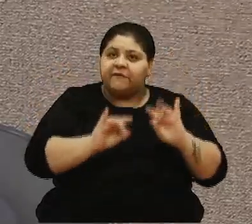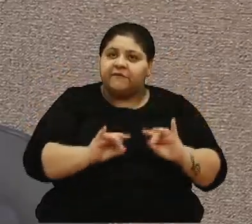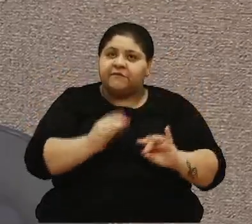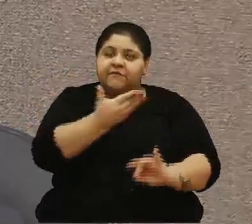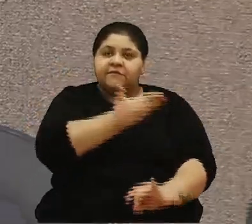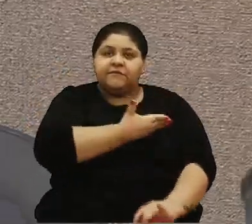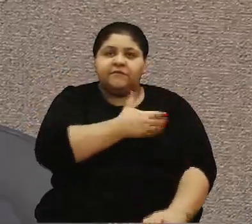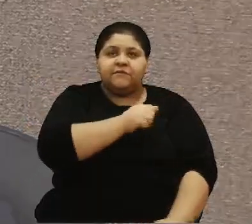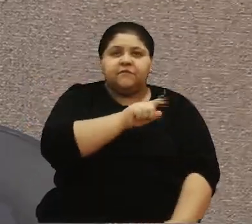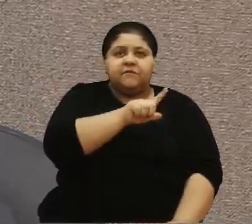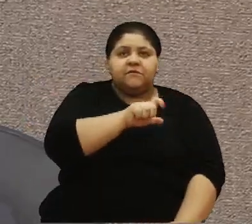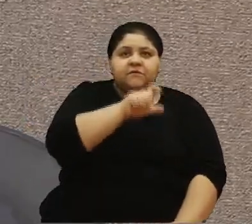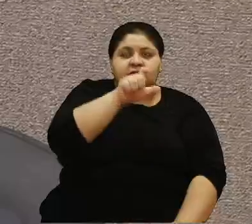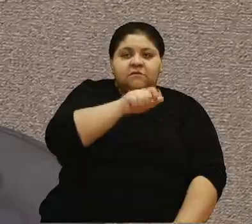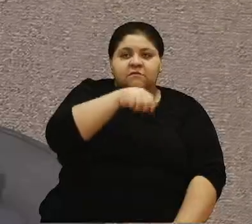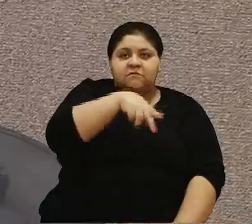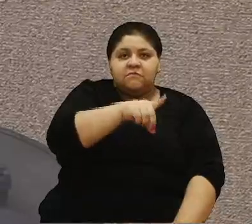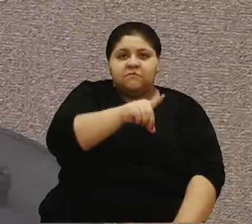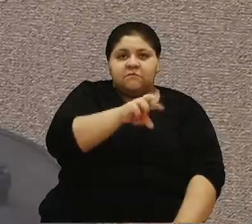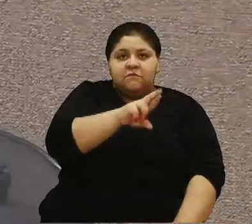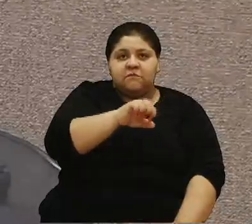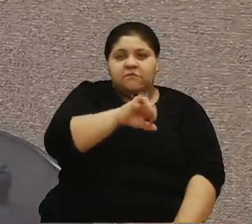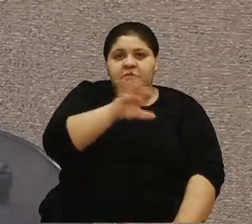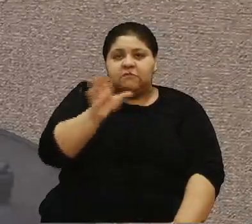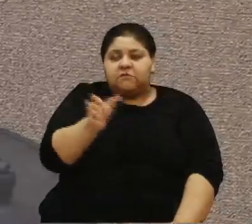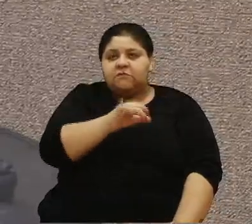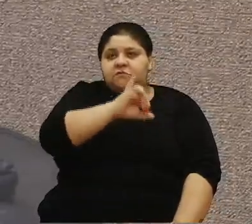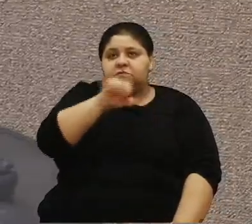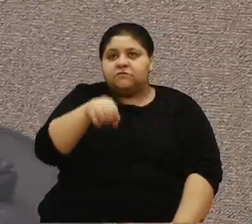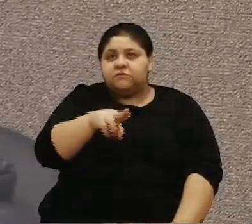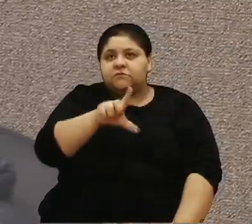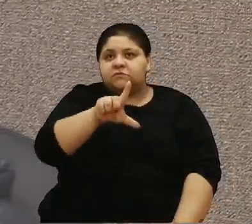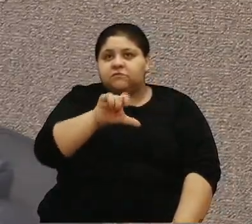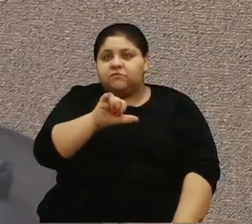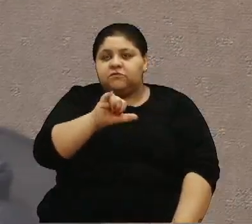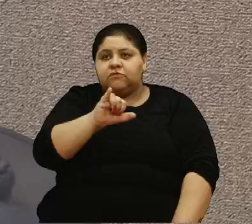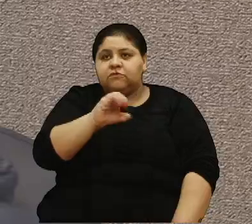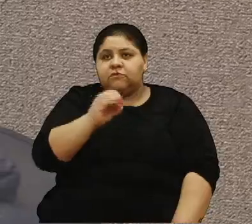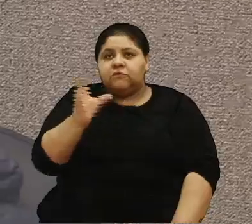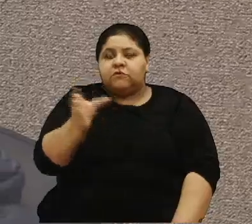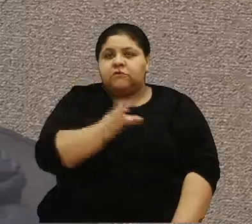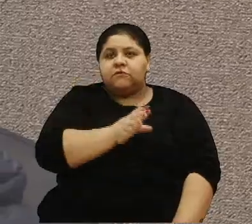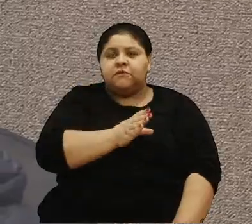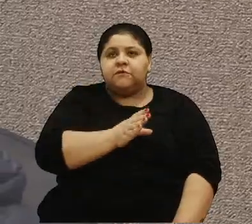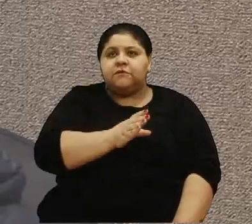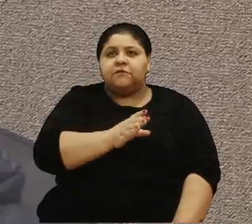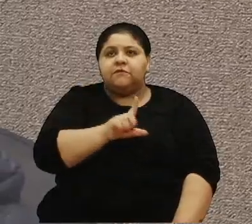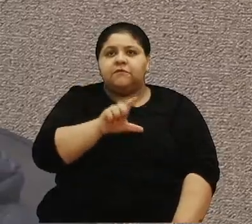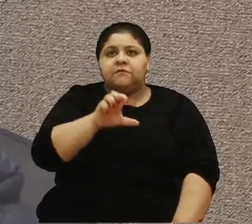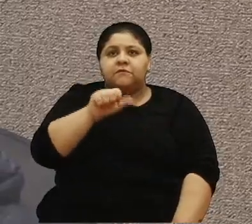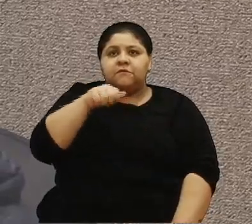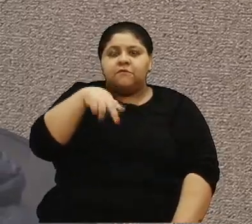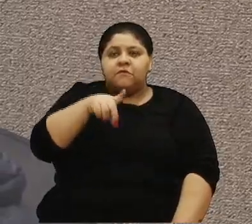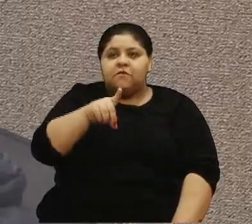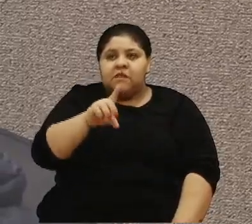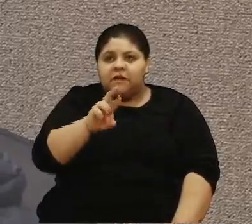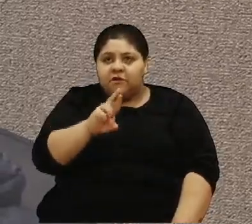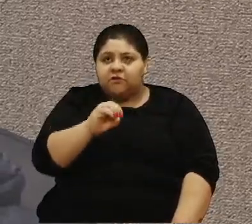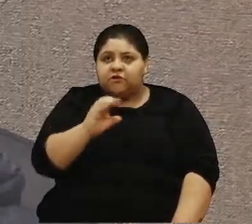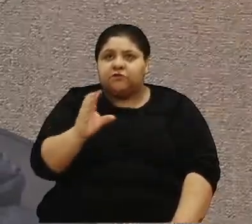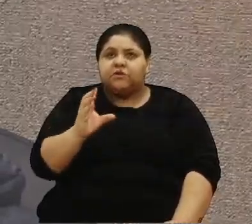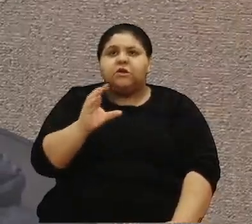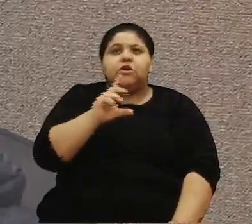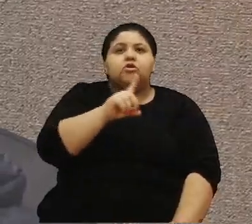amigos Alexandre Leite de Luca, Júlio César Velho e Leandro Velho, do Dunas Beach Space, que completou 1 ano nesse fim de